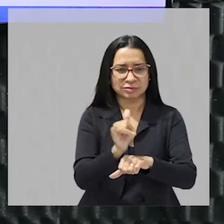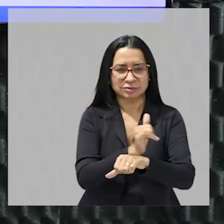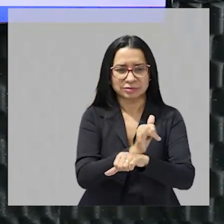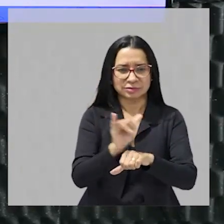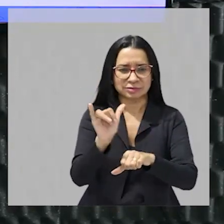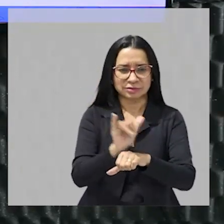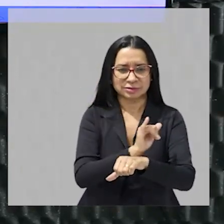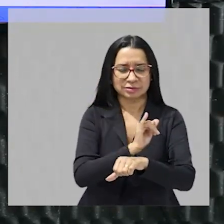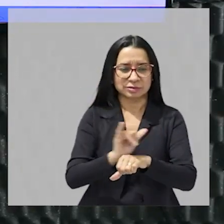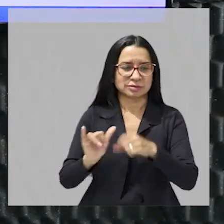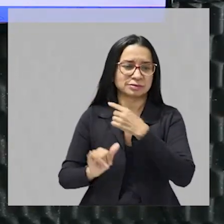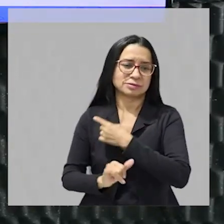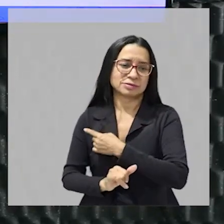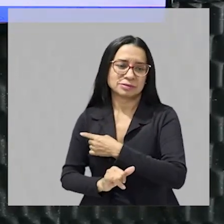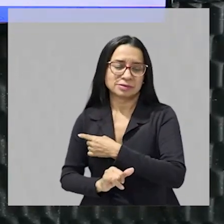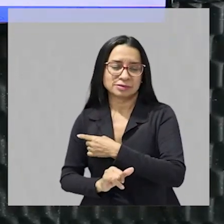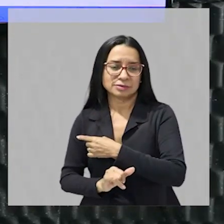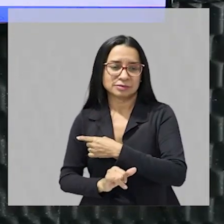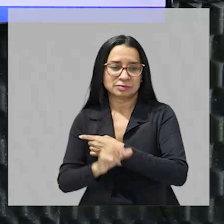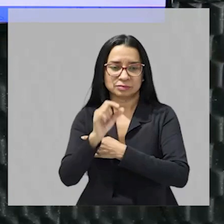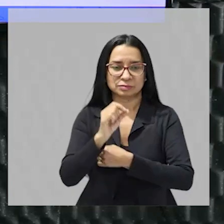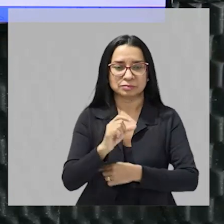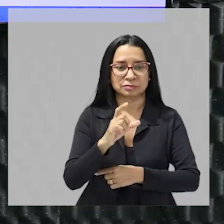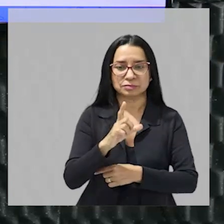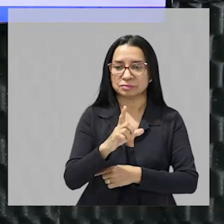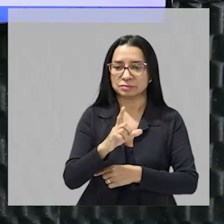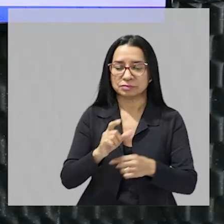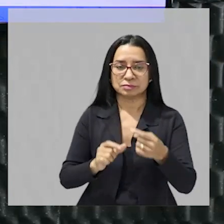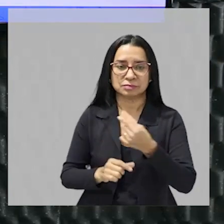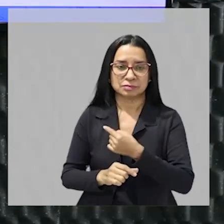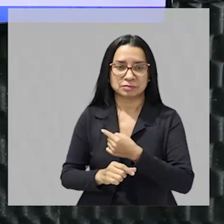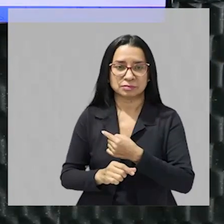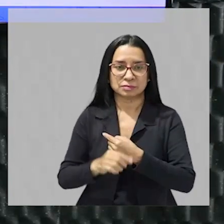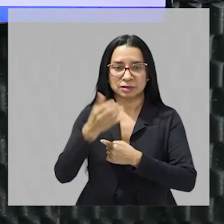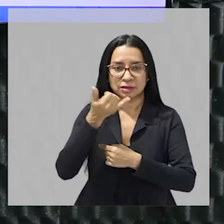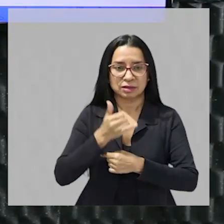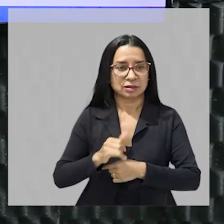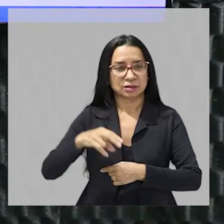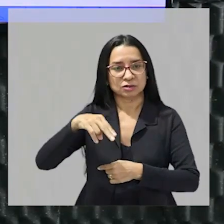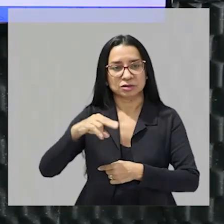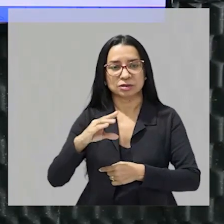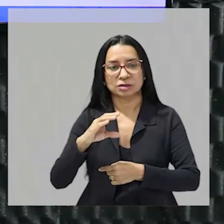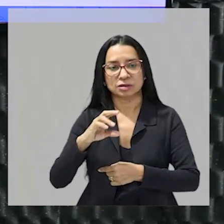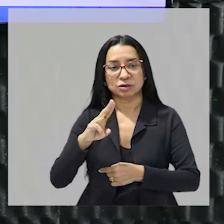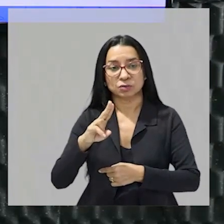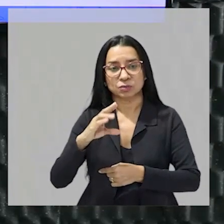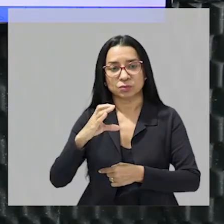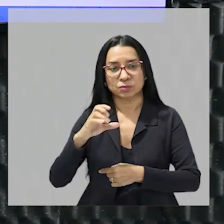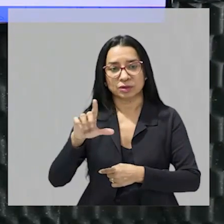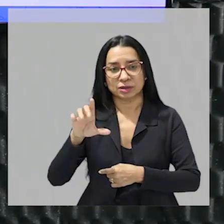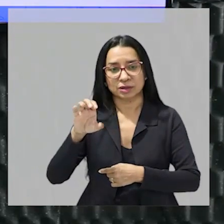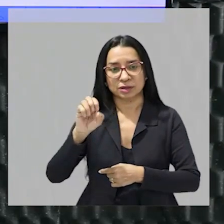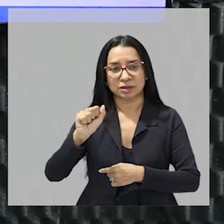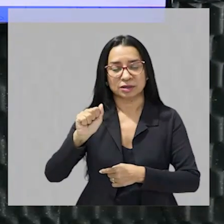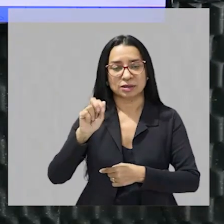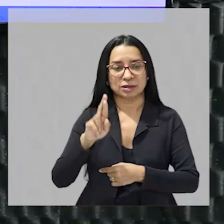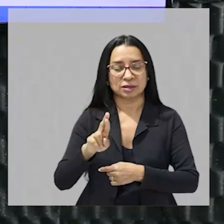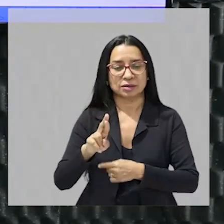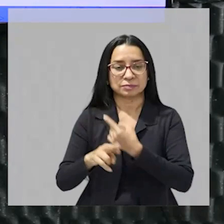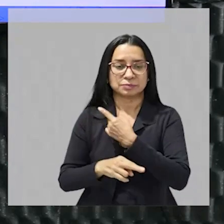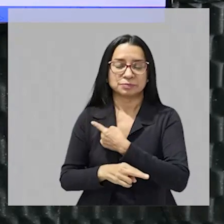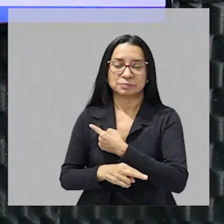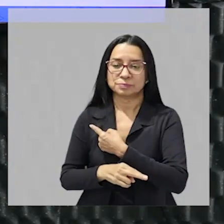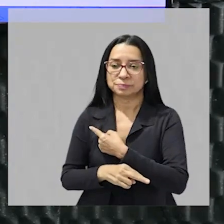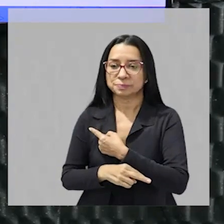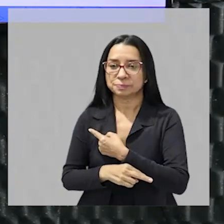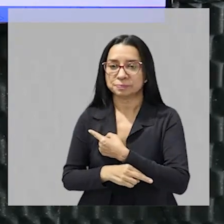o aumento do percentual de energia nuclear? Vamos lá. Energia nuclear está bem aqui em 73, era 1%,